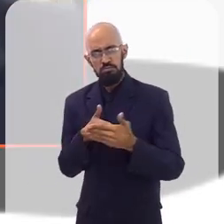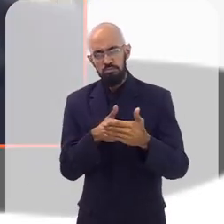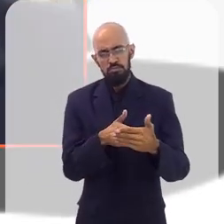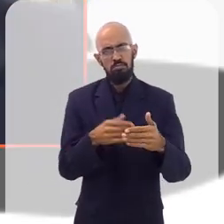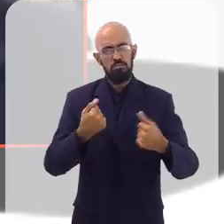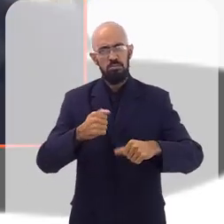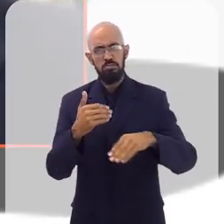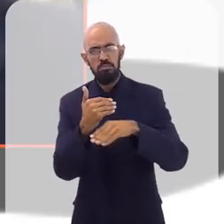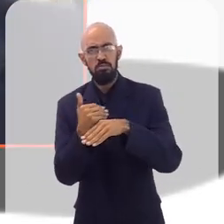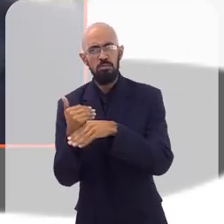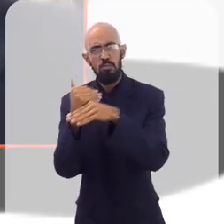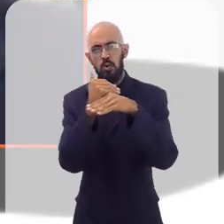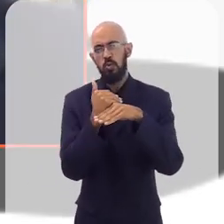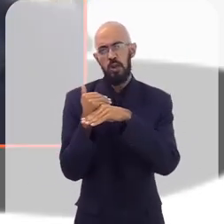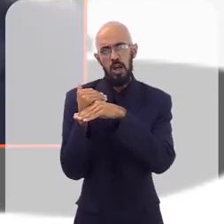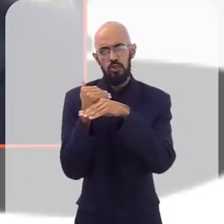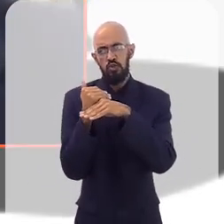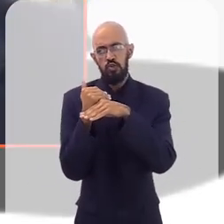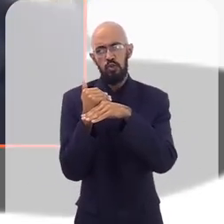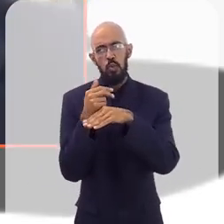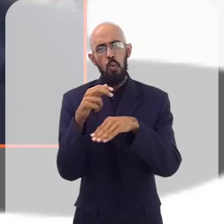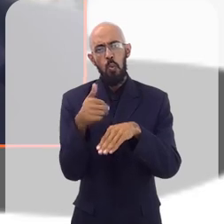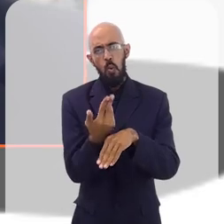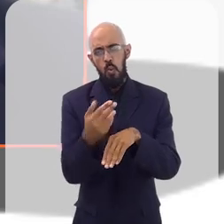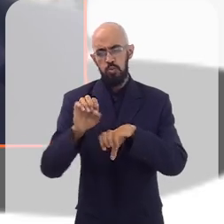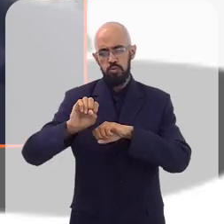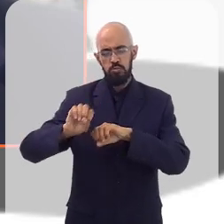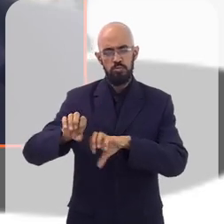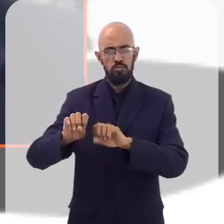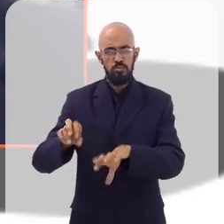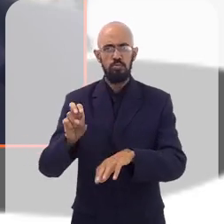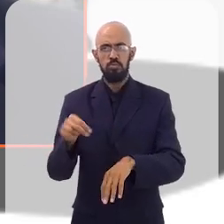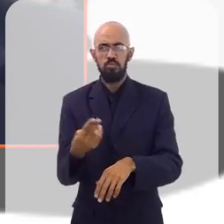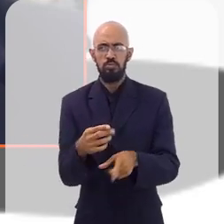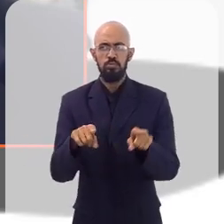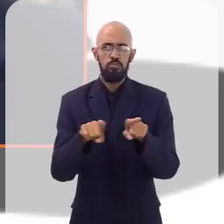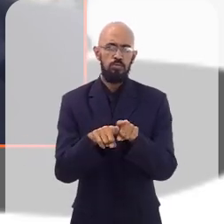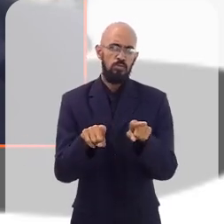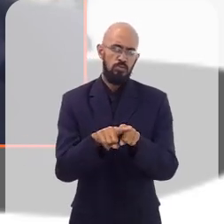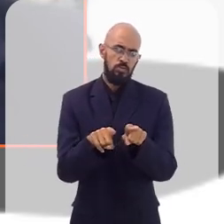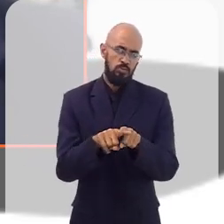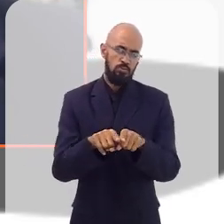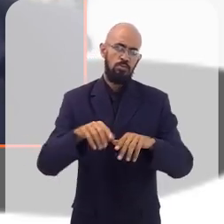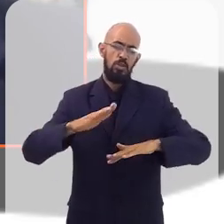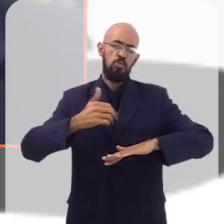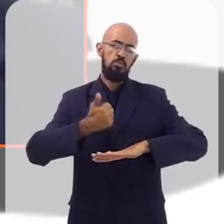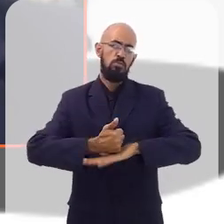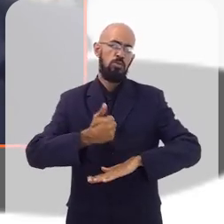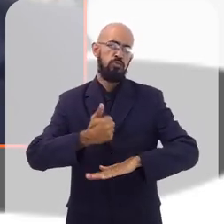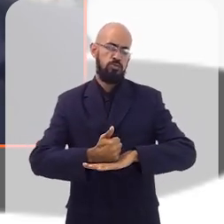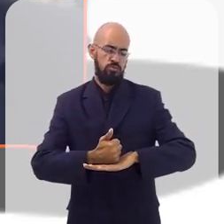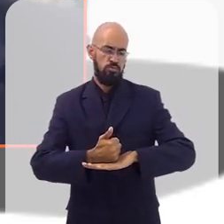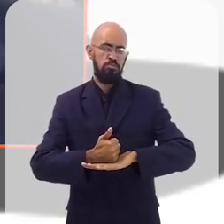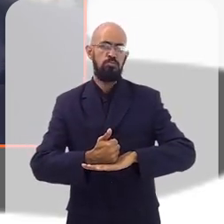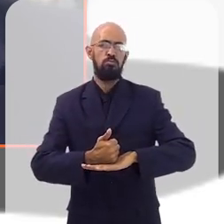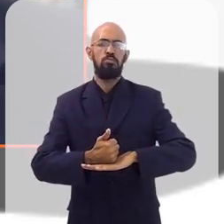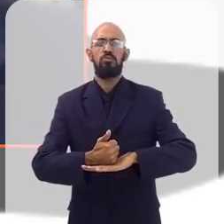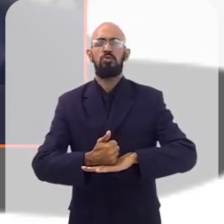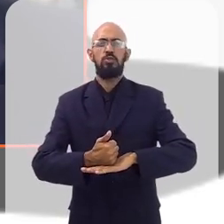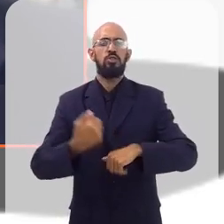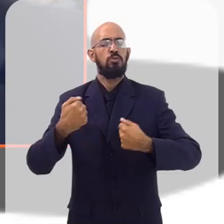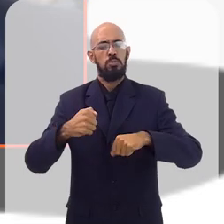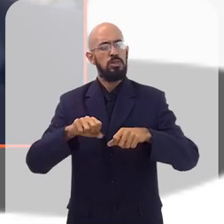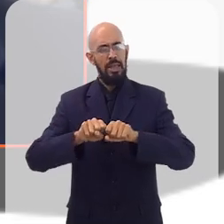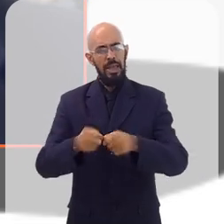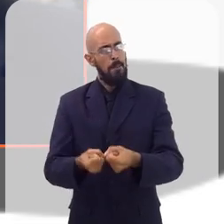Então a gente tem que acabar com essa barreira a gente tem que dar igualdade de condições seja na questão do ensino